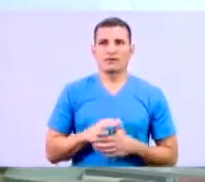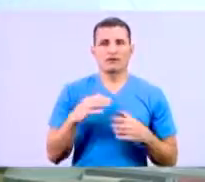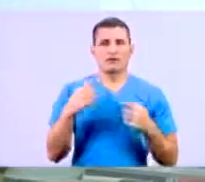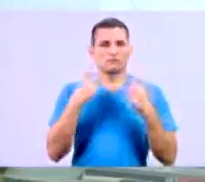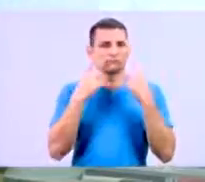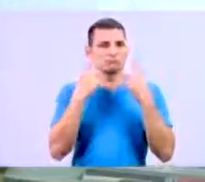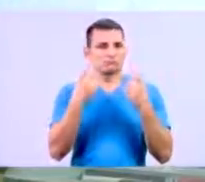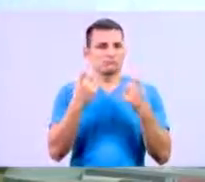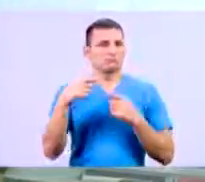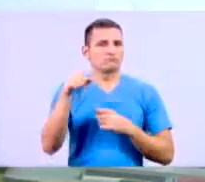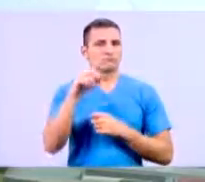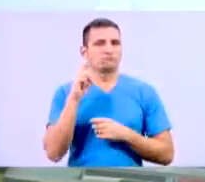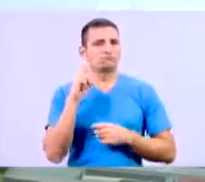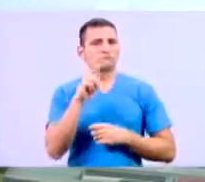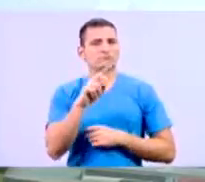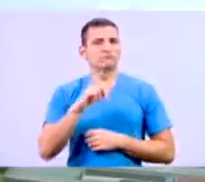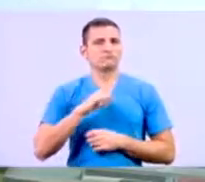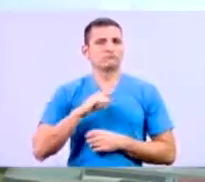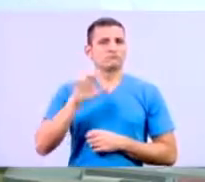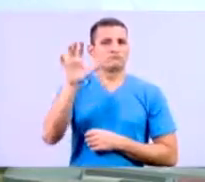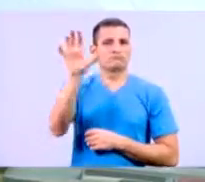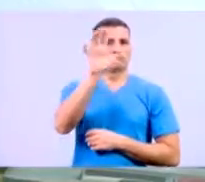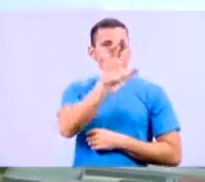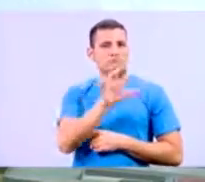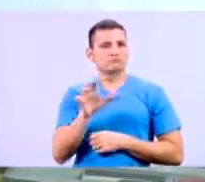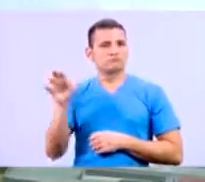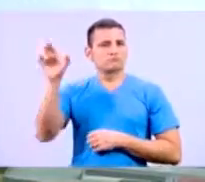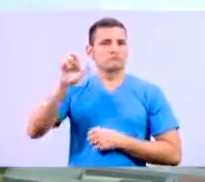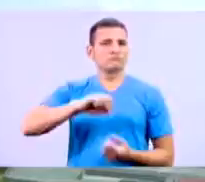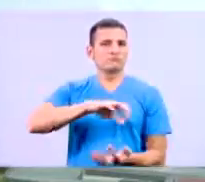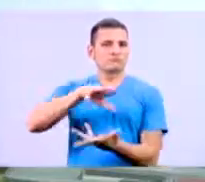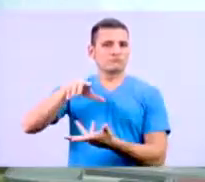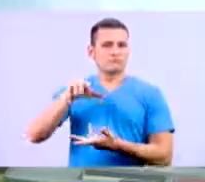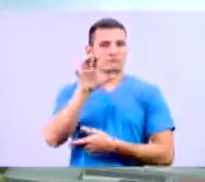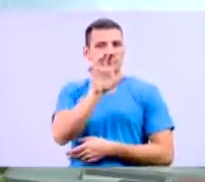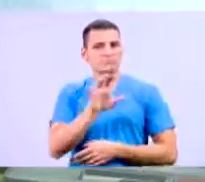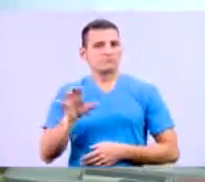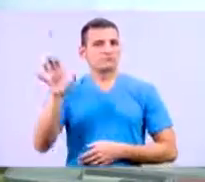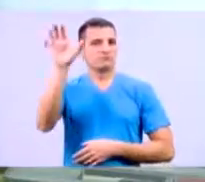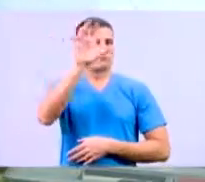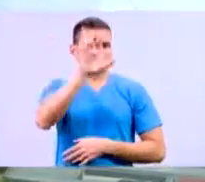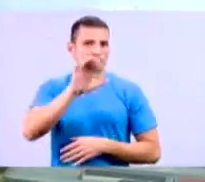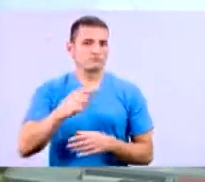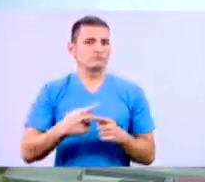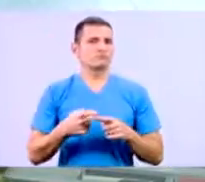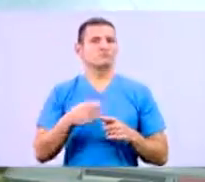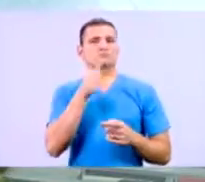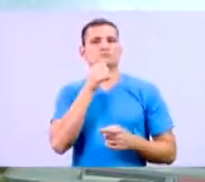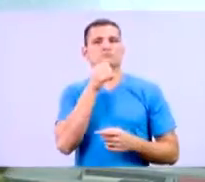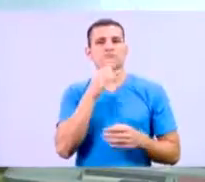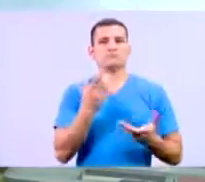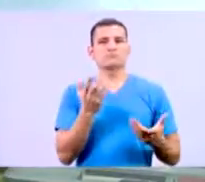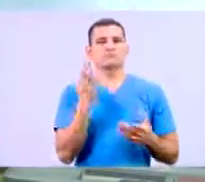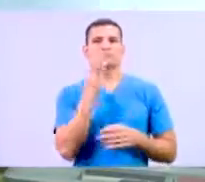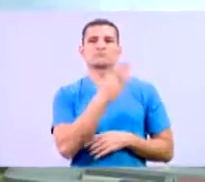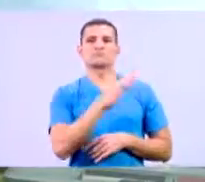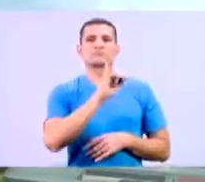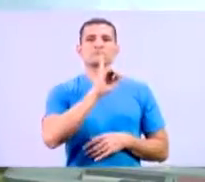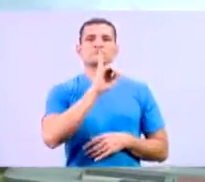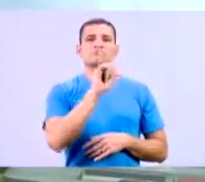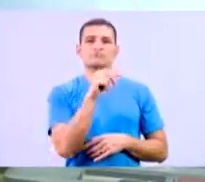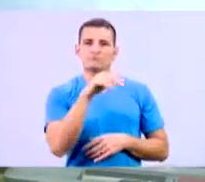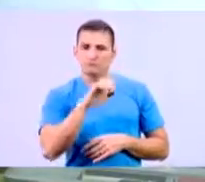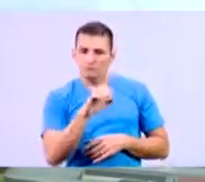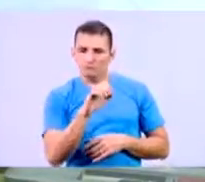que já há uma setorização em nível global. Por que isso? Porque não fala diretamente da IANA com o